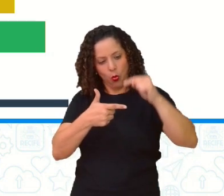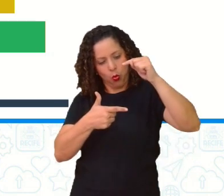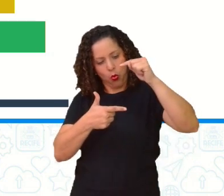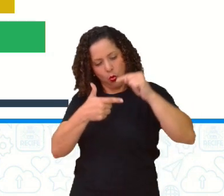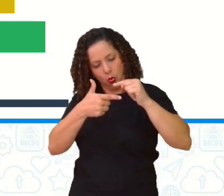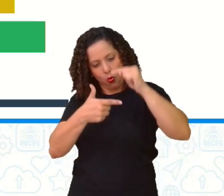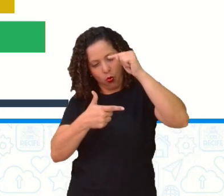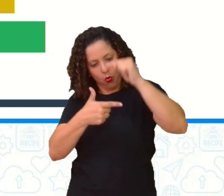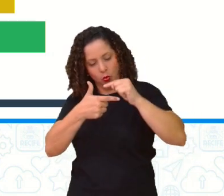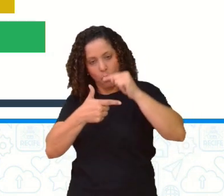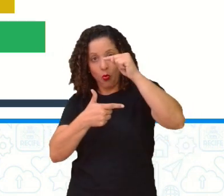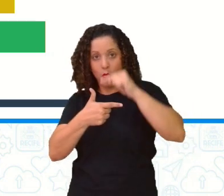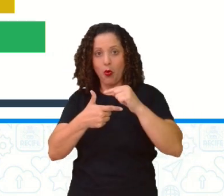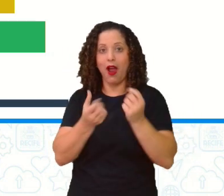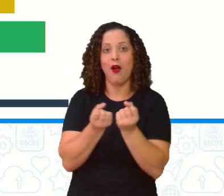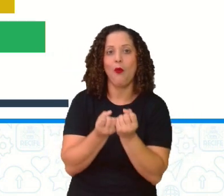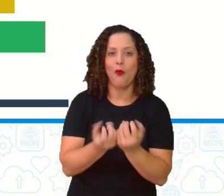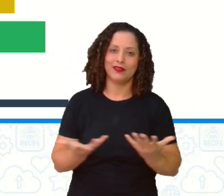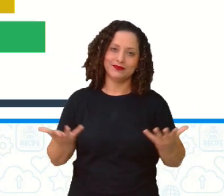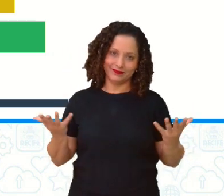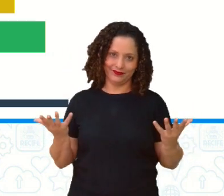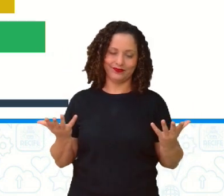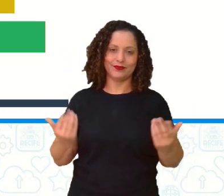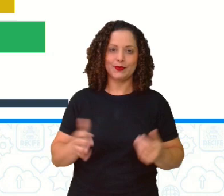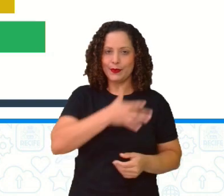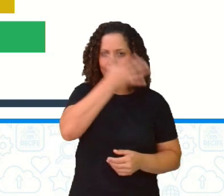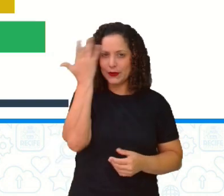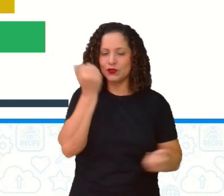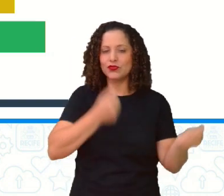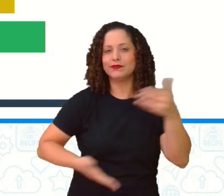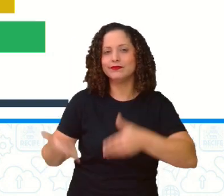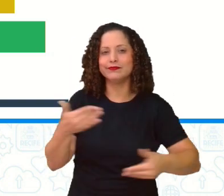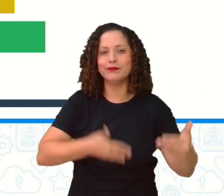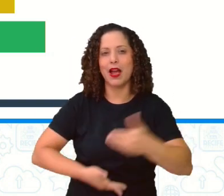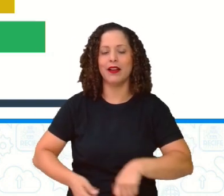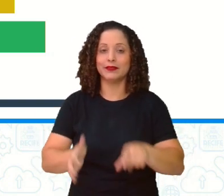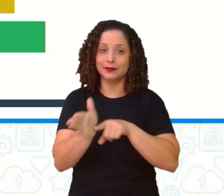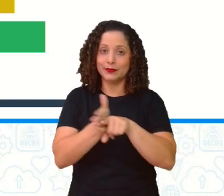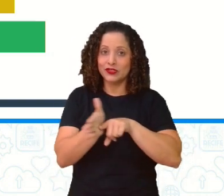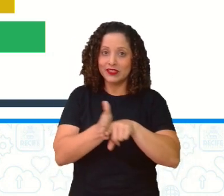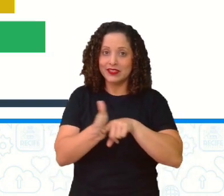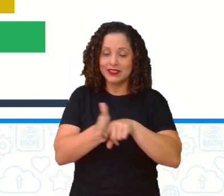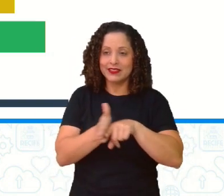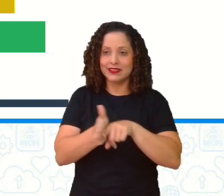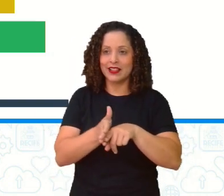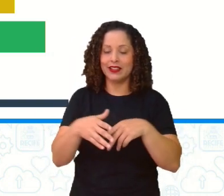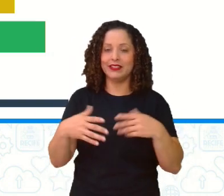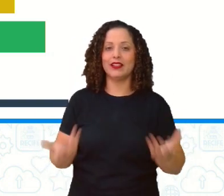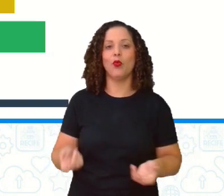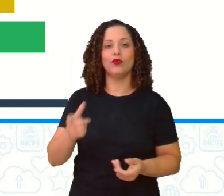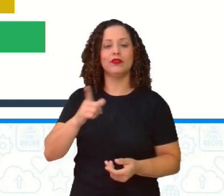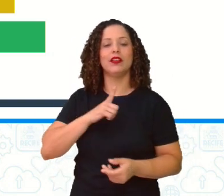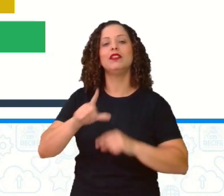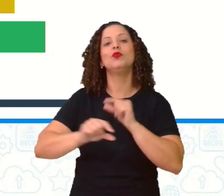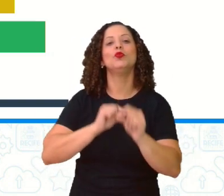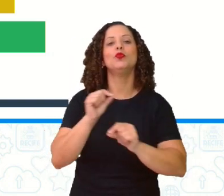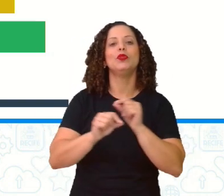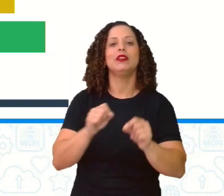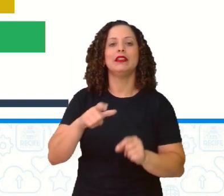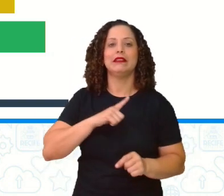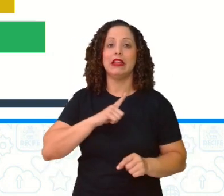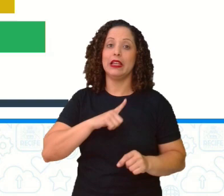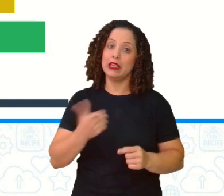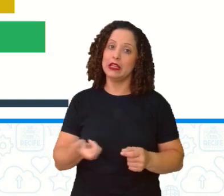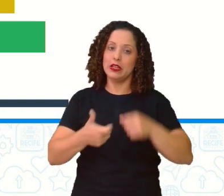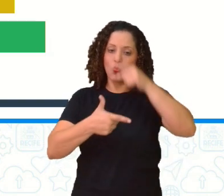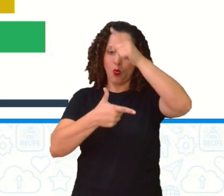da quantidade, né, estatística das pessoas que participaram da pesquisa. Então, num gráfico de barra, a gente pode encontrar ele tanto na